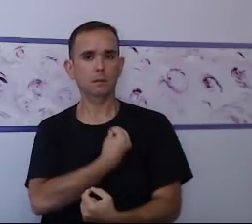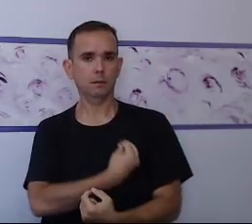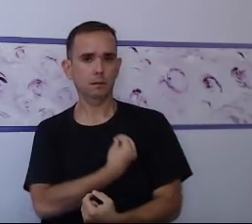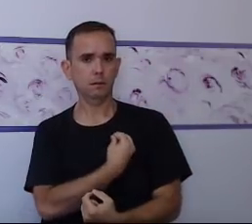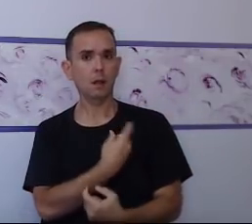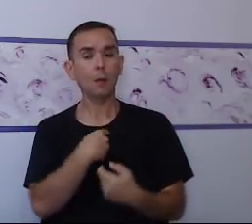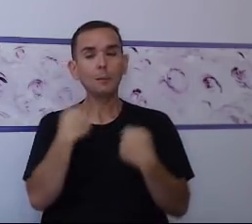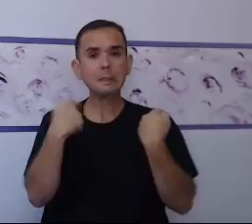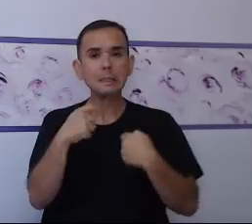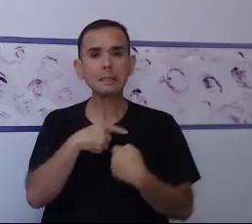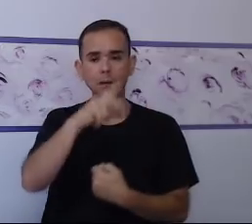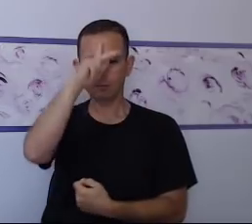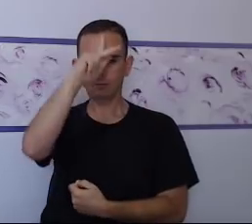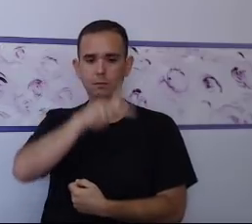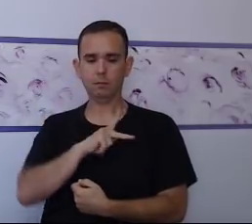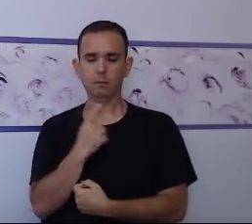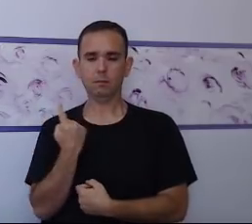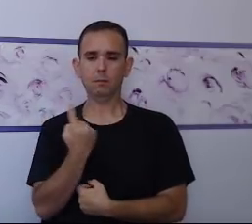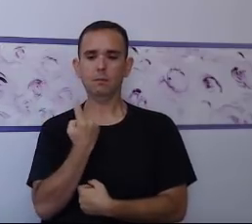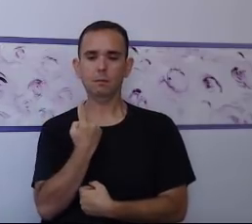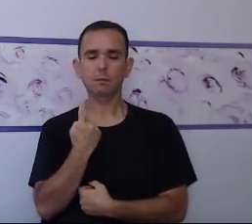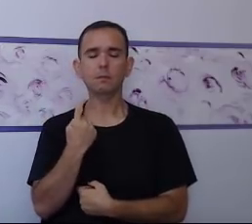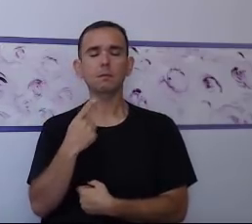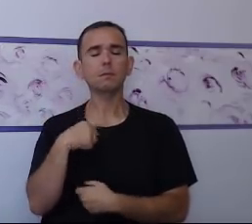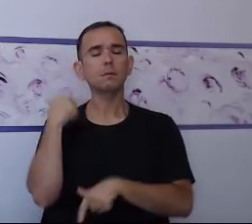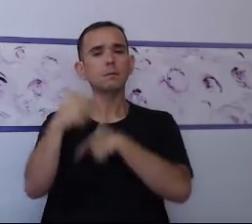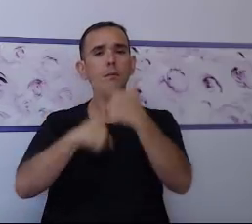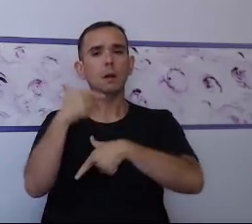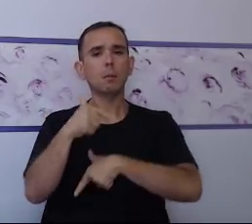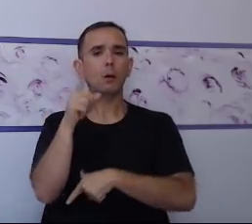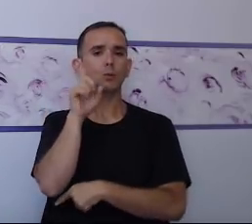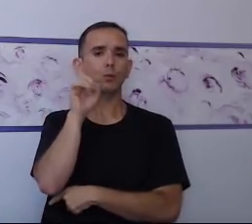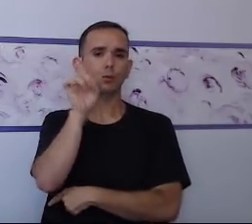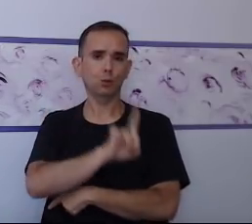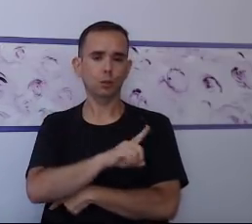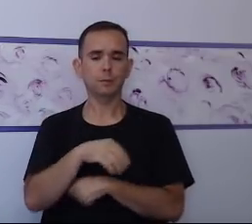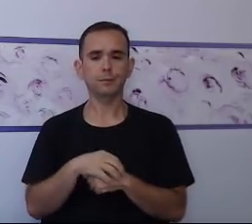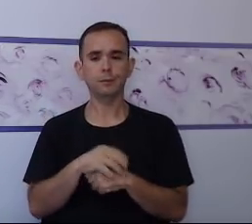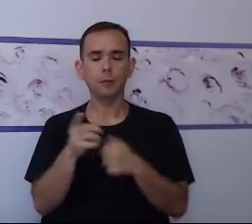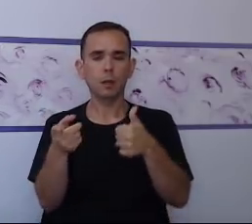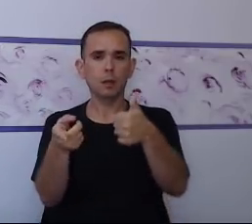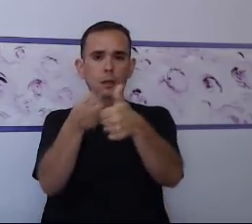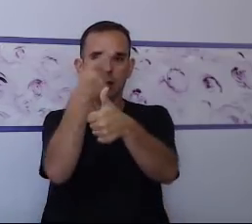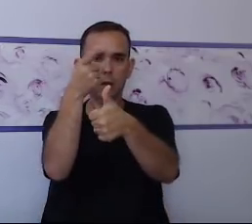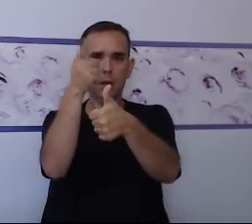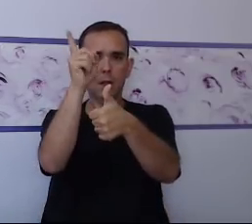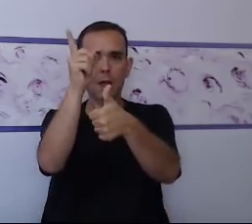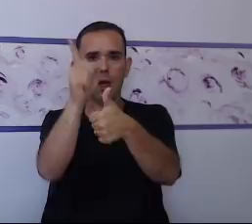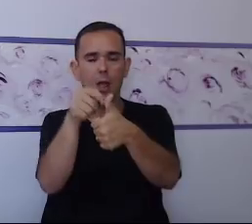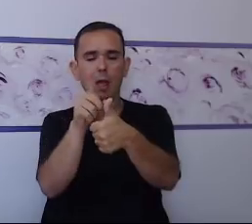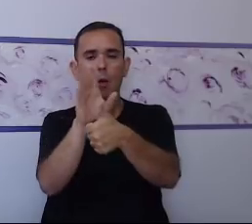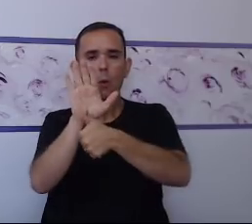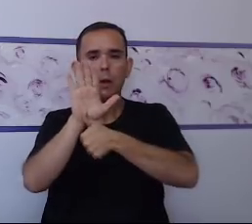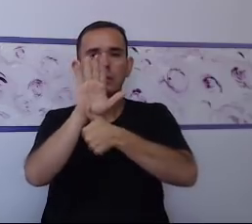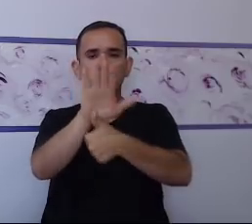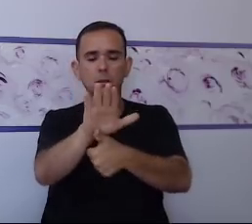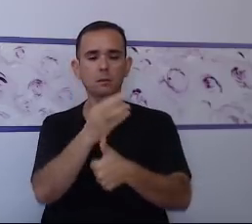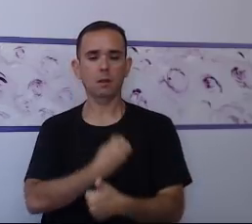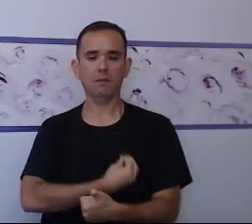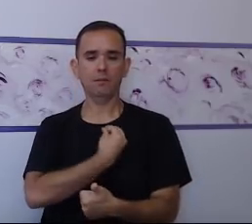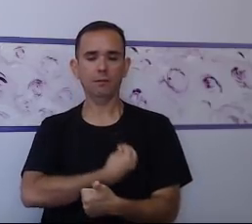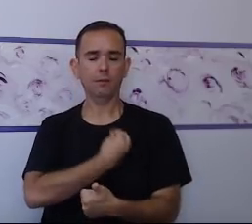Eu preciso ter independência nas minhas atividades de vida diária. Então, assim, primeiro item da tecnologia assistiva é o auxílio para a vida